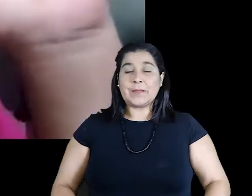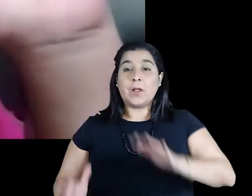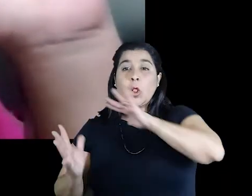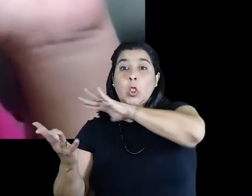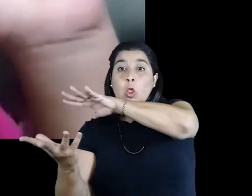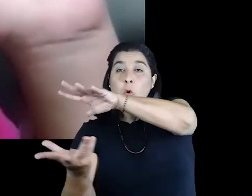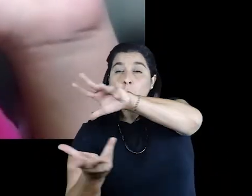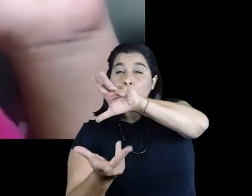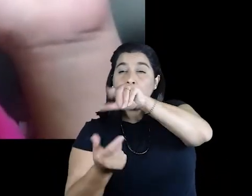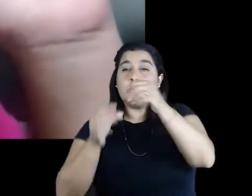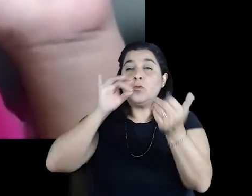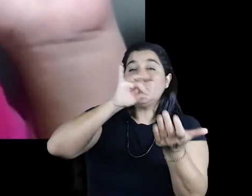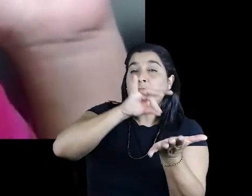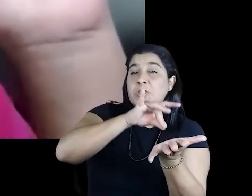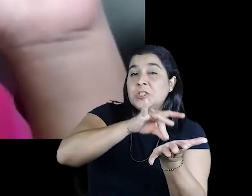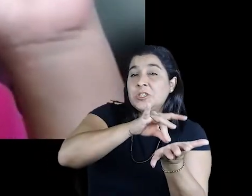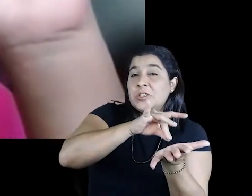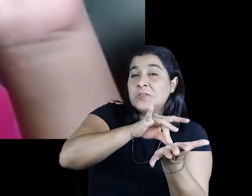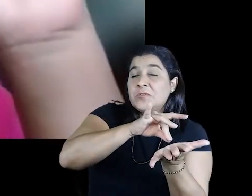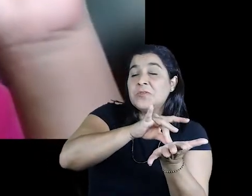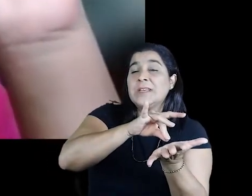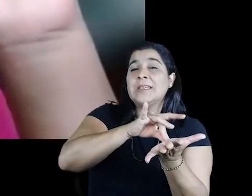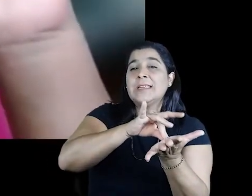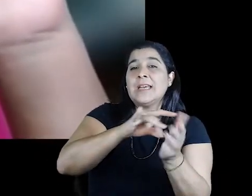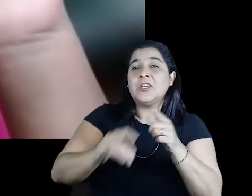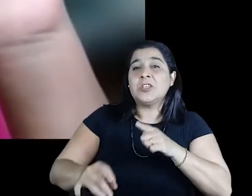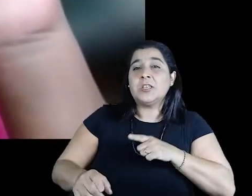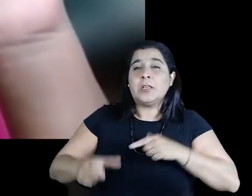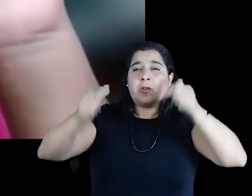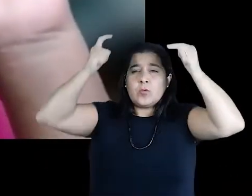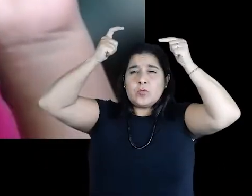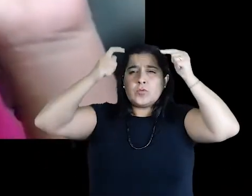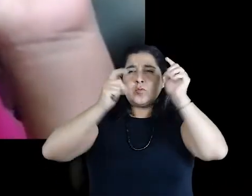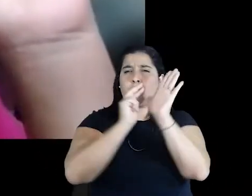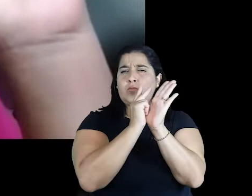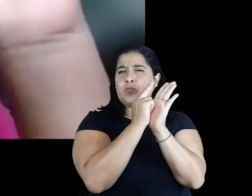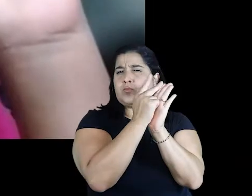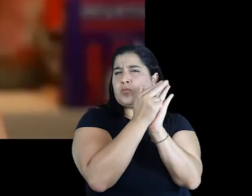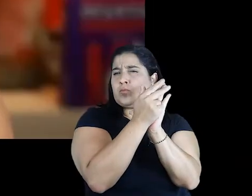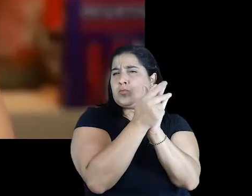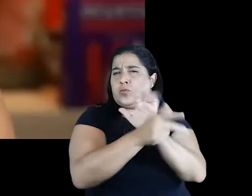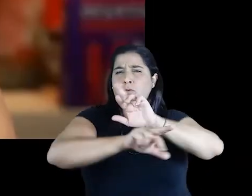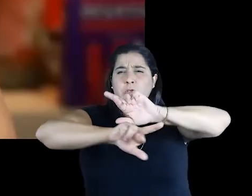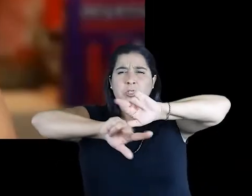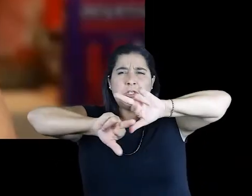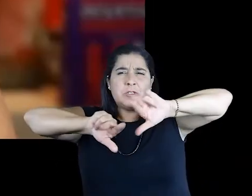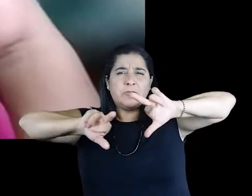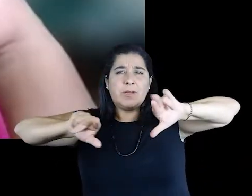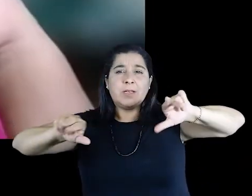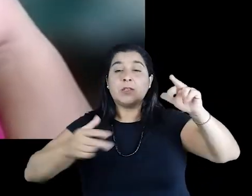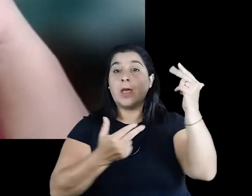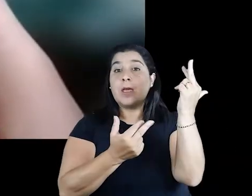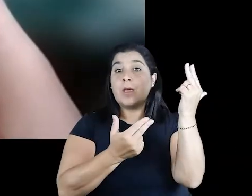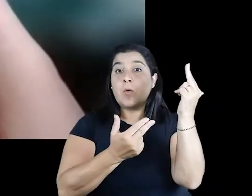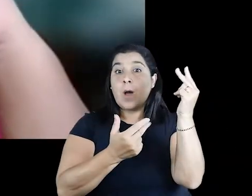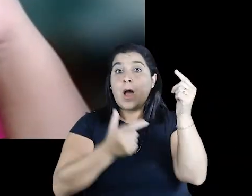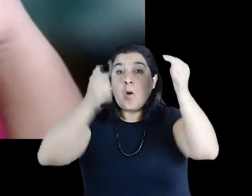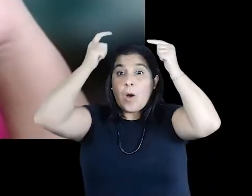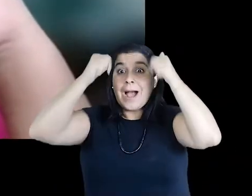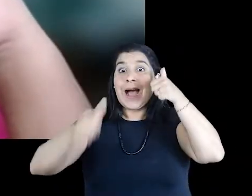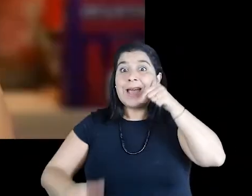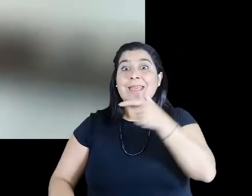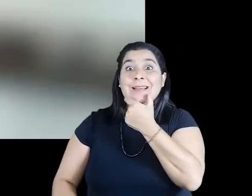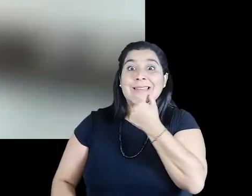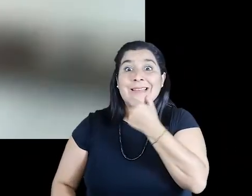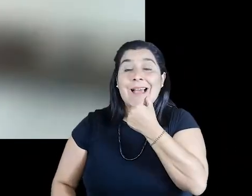No mundo de verdade, tem reis de várias atitudes. Tipo a rainha da Inglaterra.